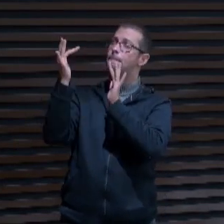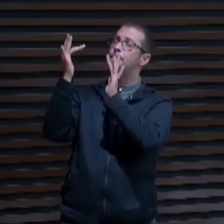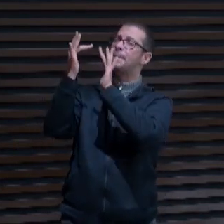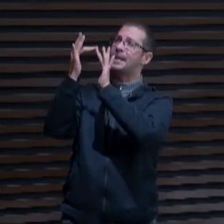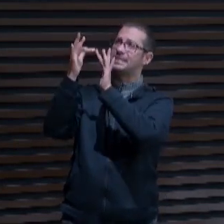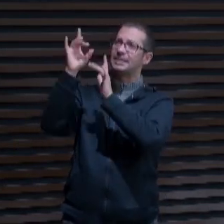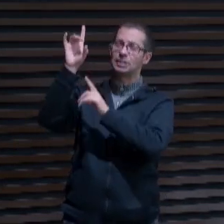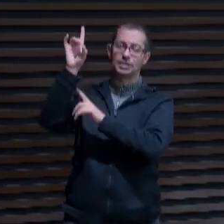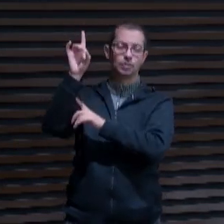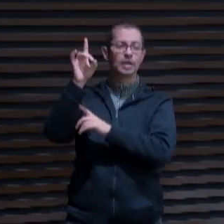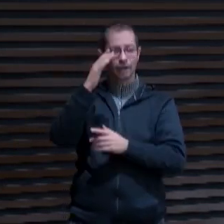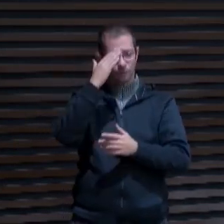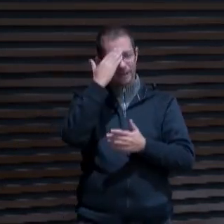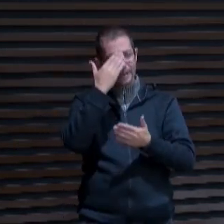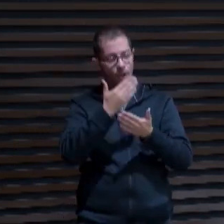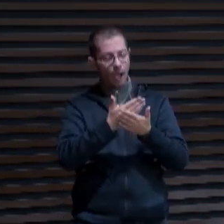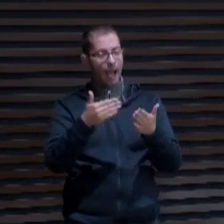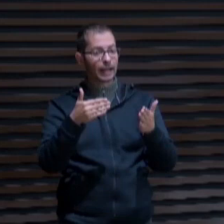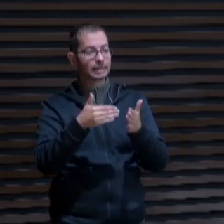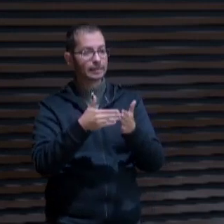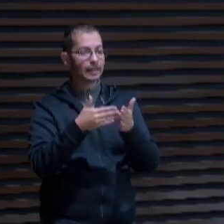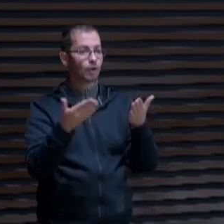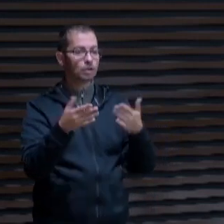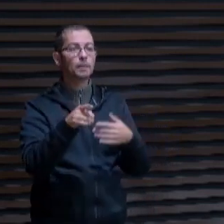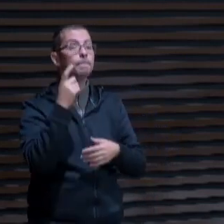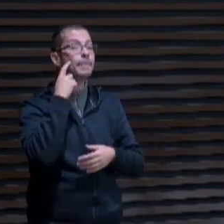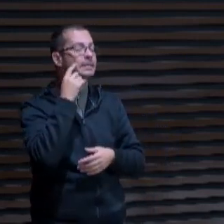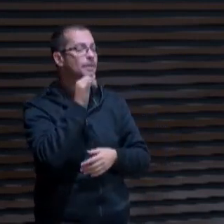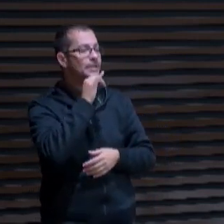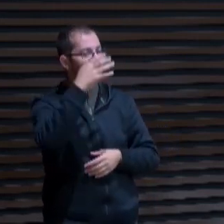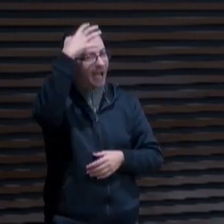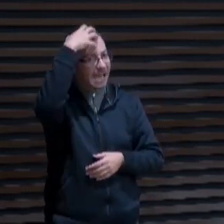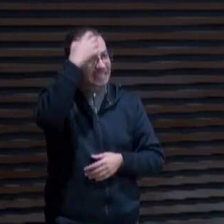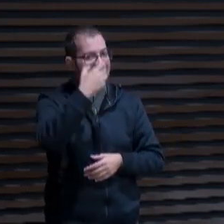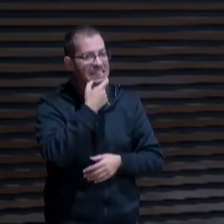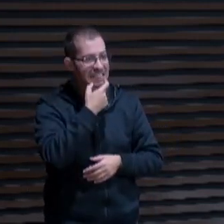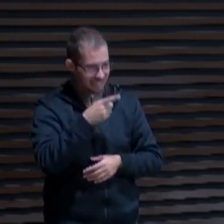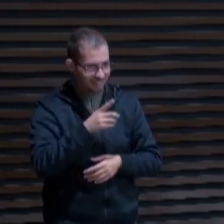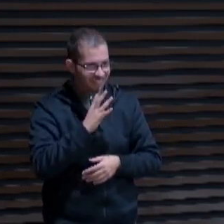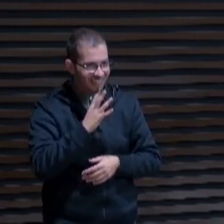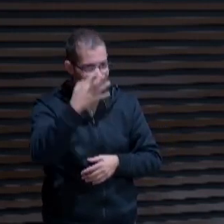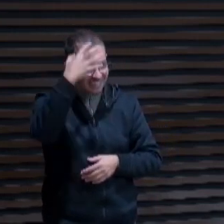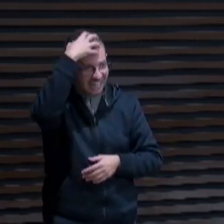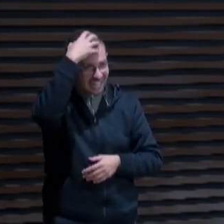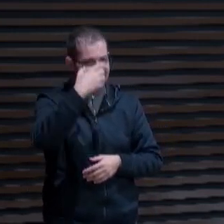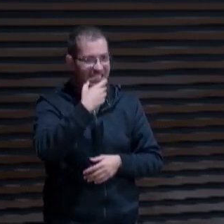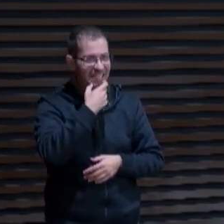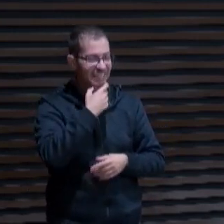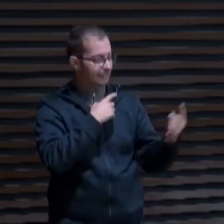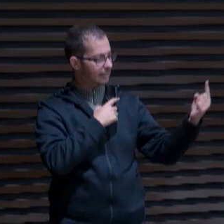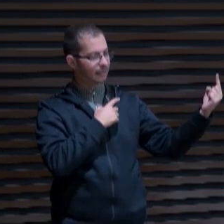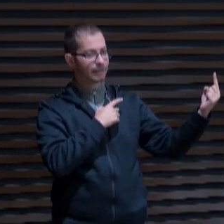vemos, eu creio que até hoje, entrar na frente da rainha da Inglaterra, pessoalmente diante dela, com um semblante caído, ela não vai